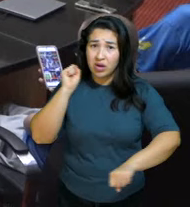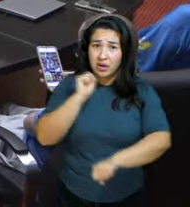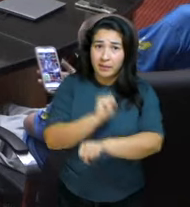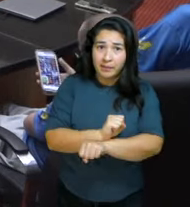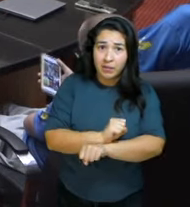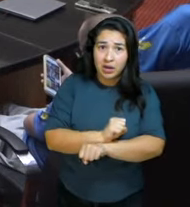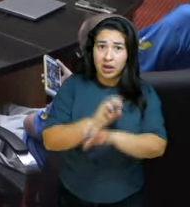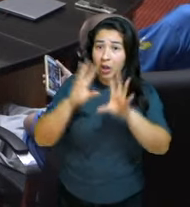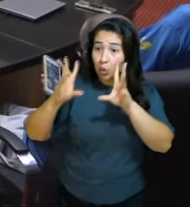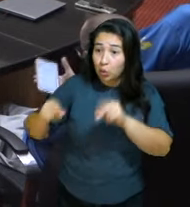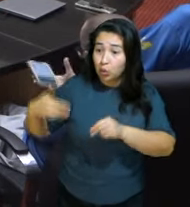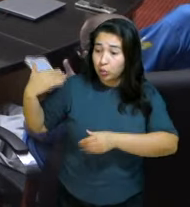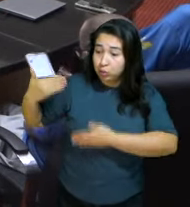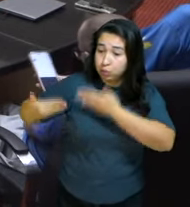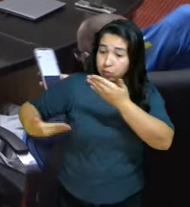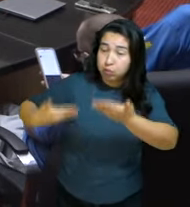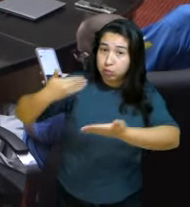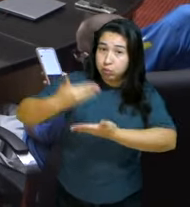né,